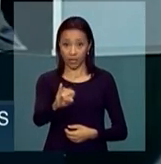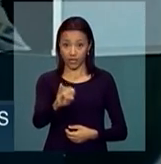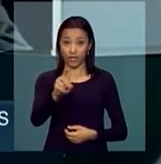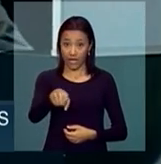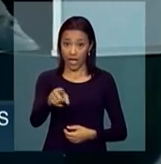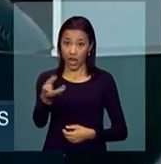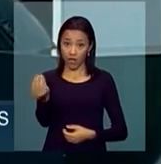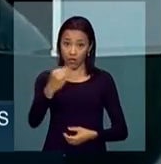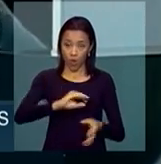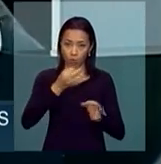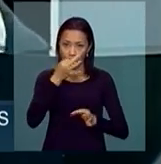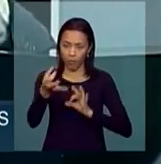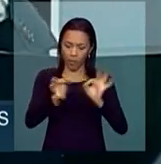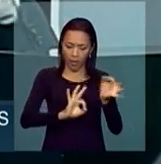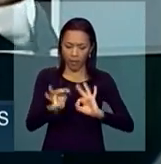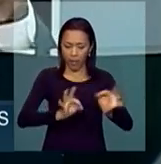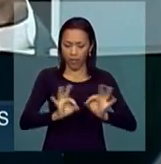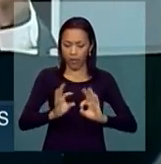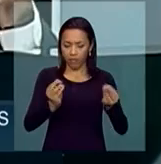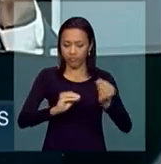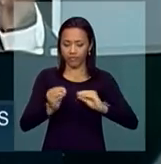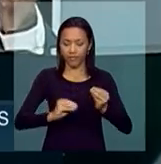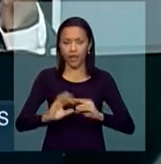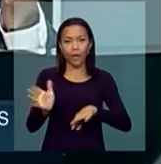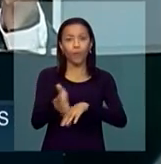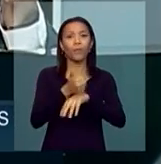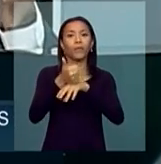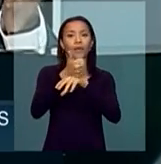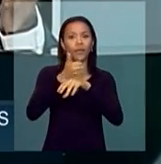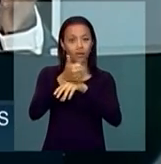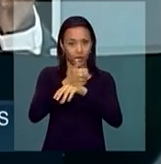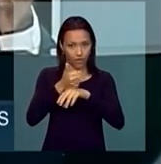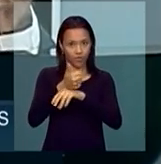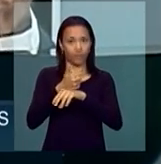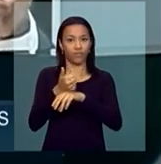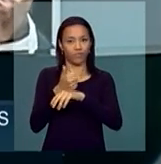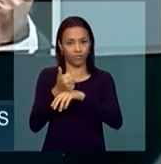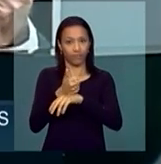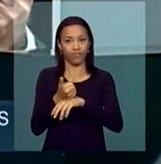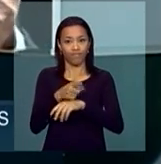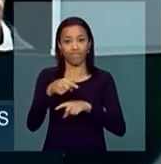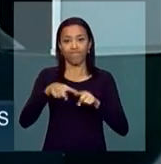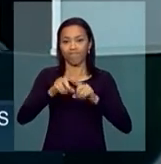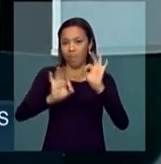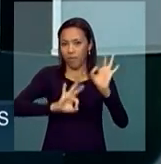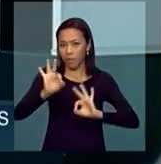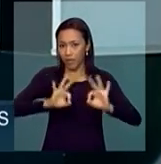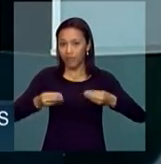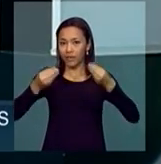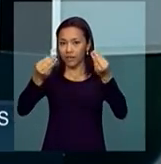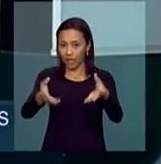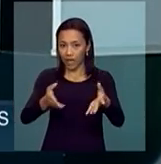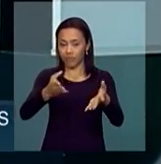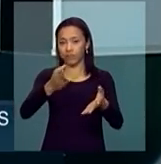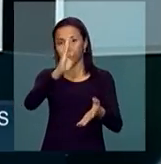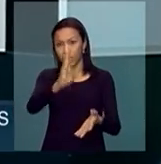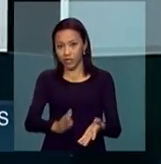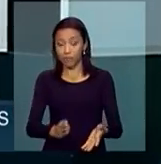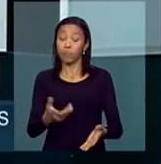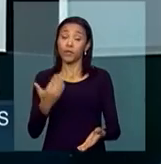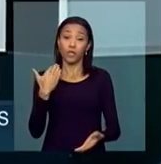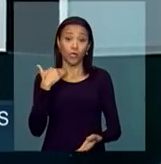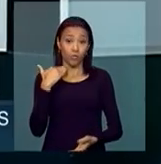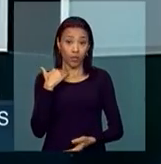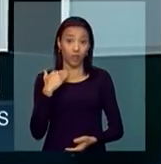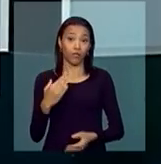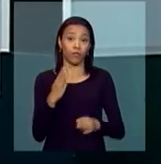safra, que eu ouso dizer que é o melhor plano safra que já foi feito para o Brasil. E o Banco do Brasil tem orgulho de poder dizer que participou muito